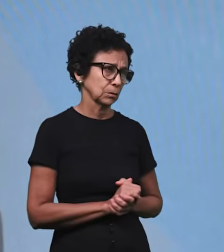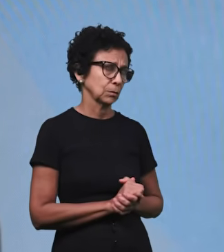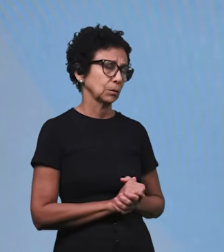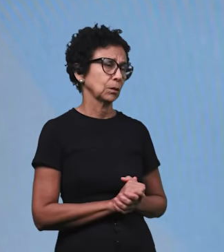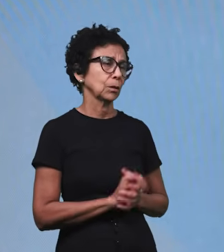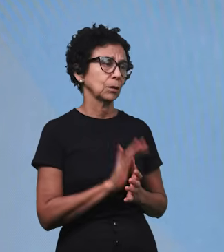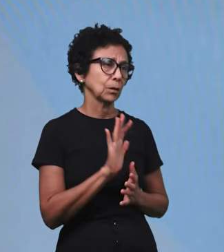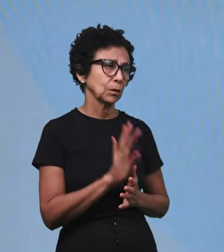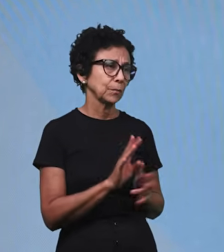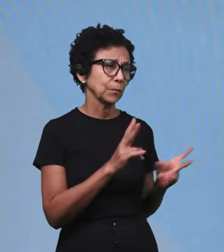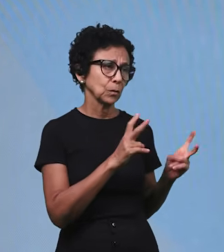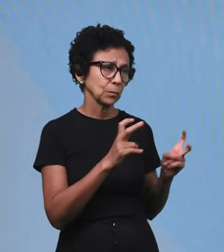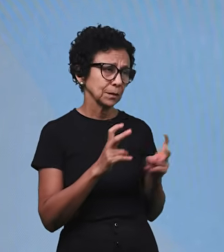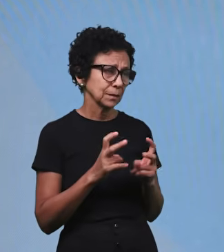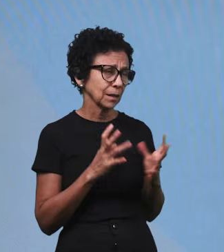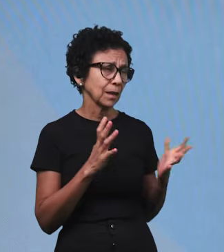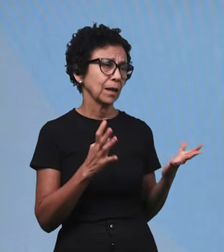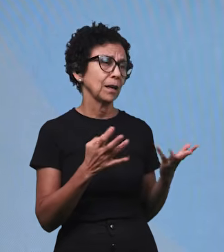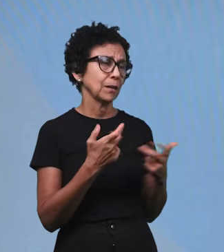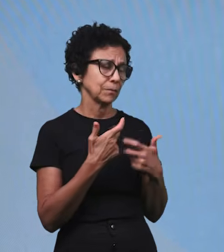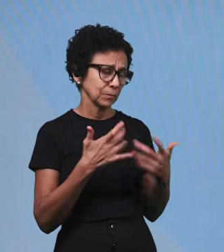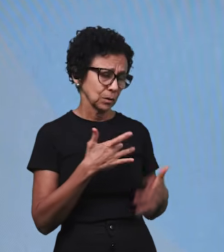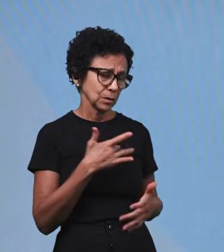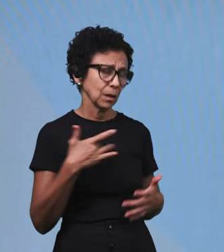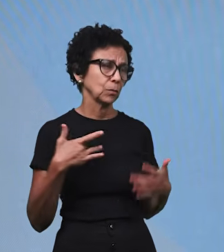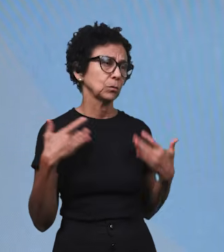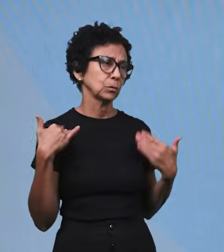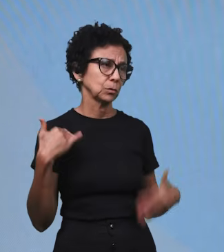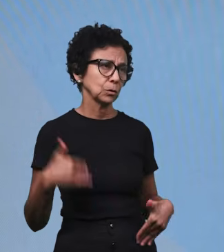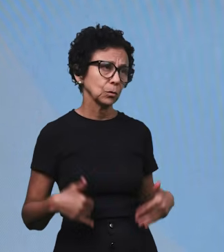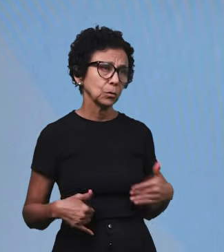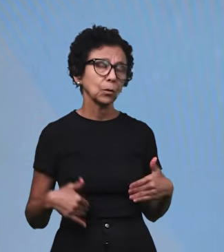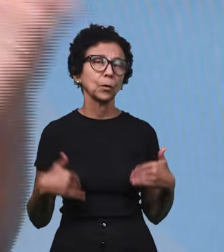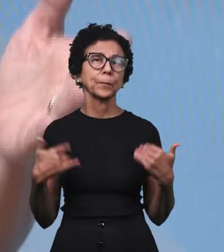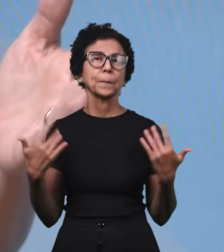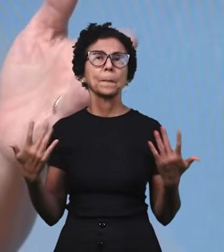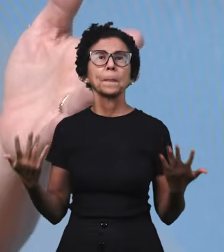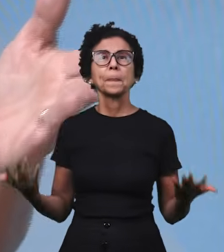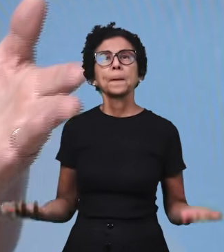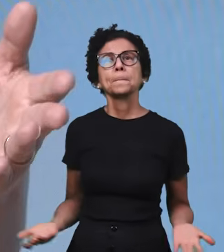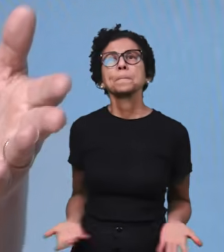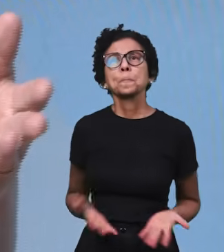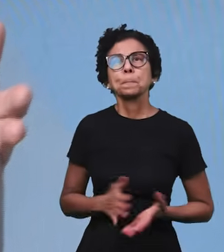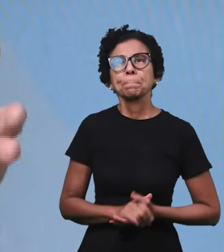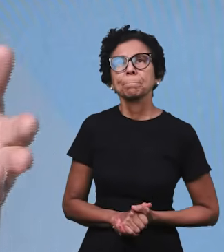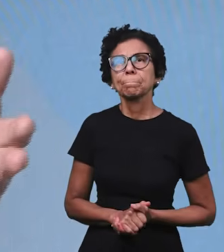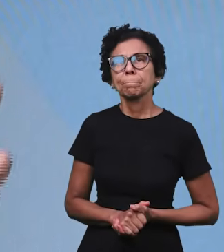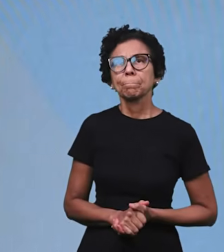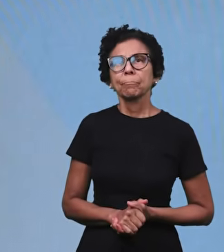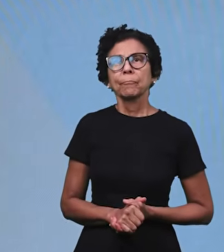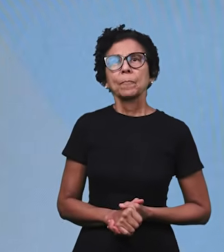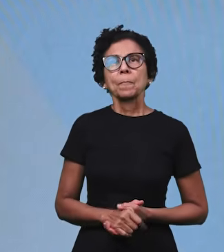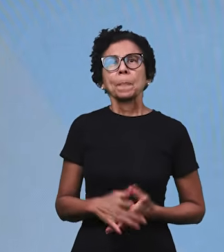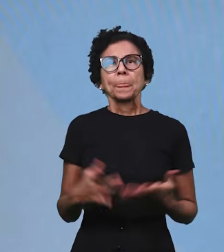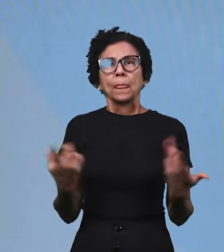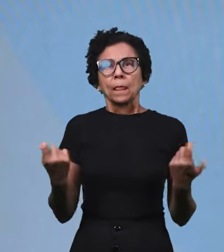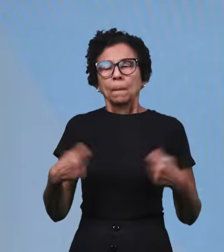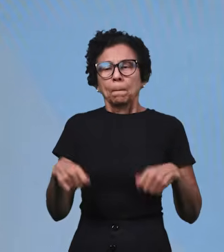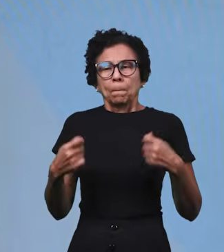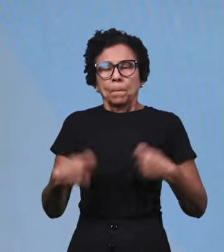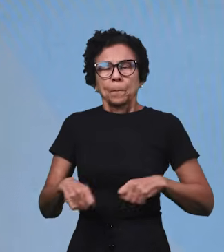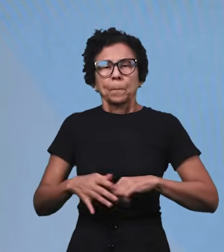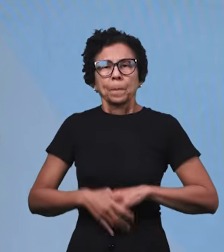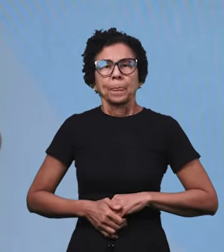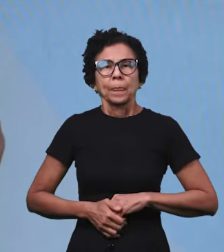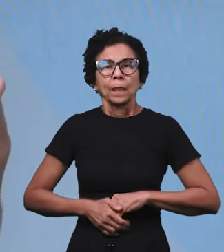pode te trazer mal. O letramento em saúde, a gente dá propriedade, é isso que a gente está fazendo aqui, Isso.